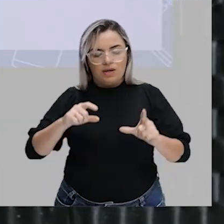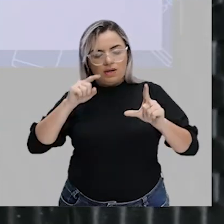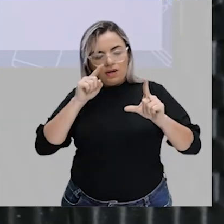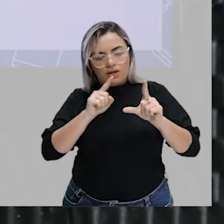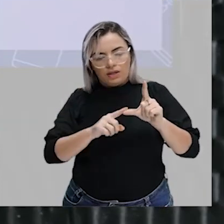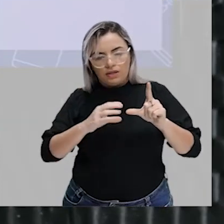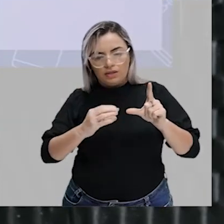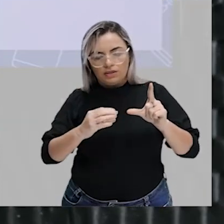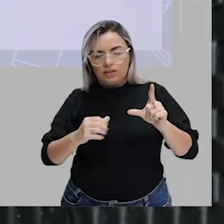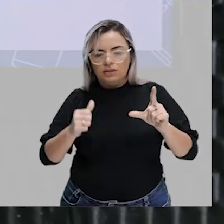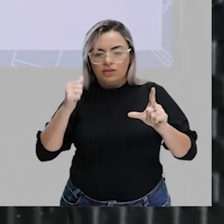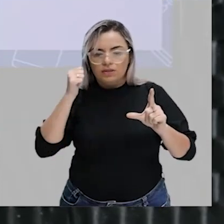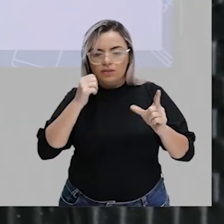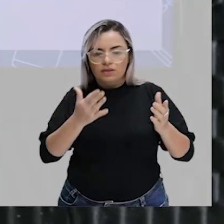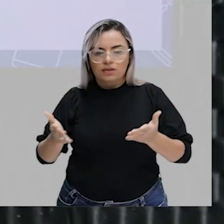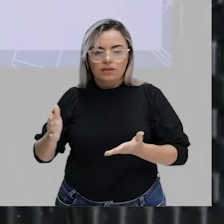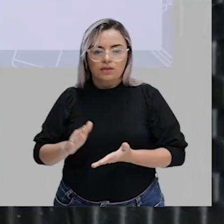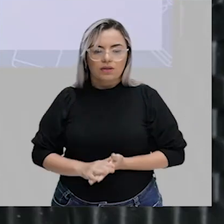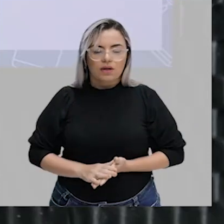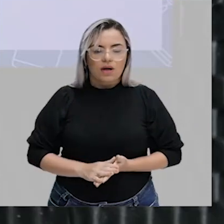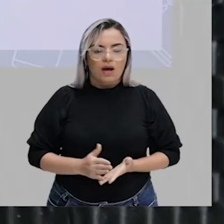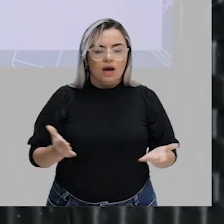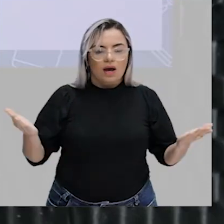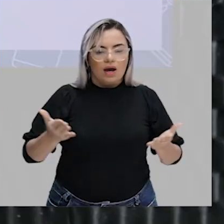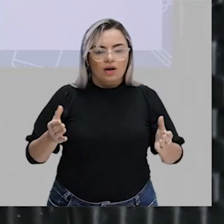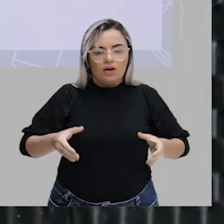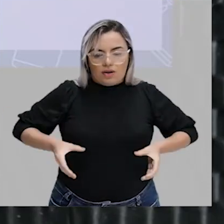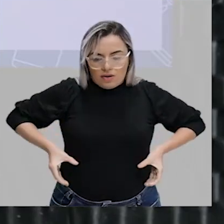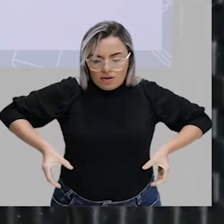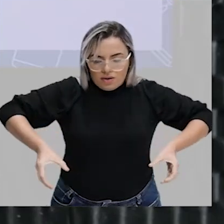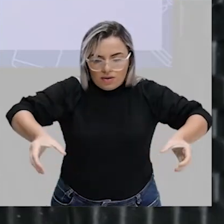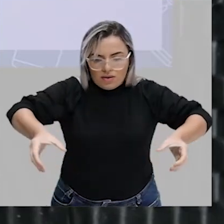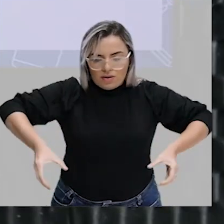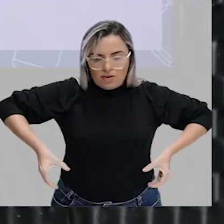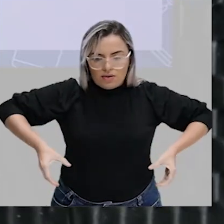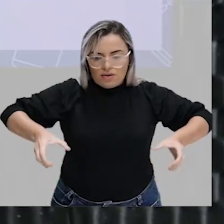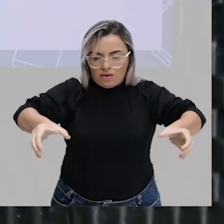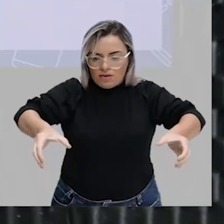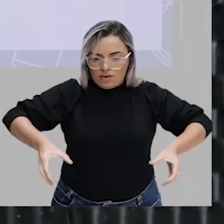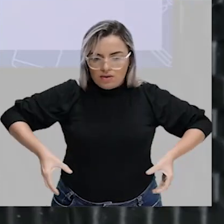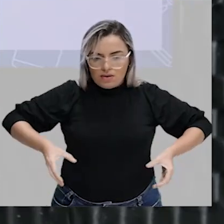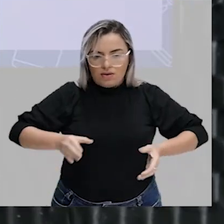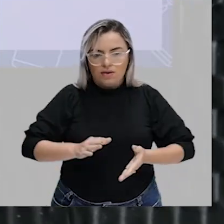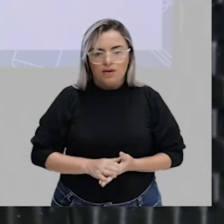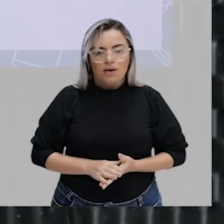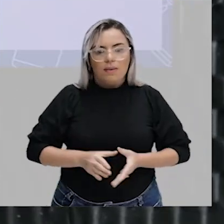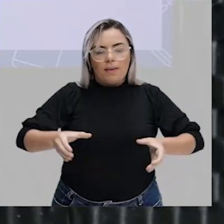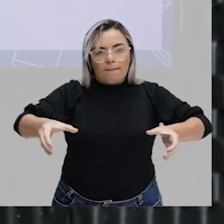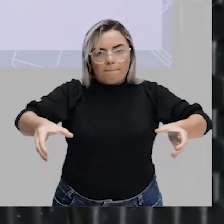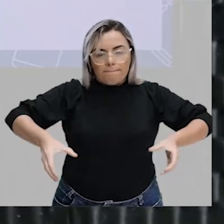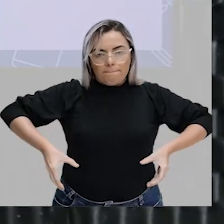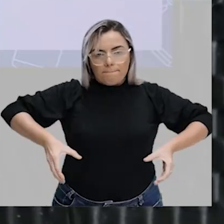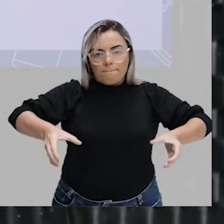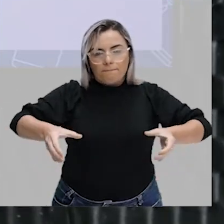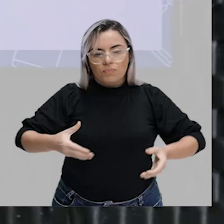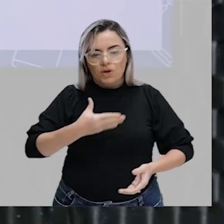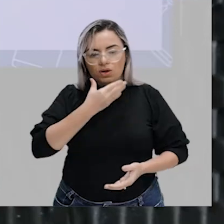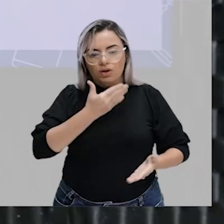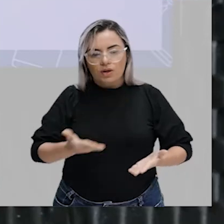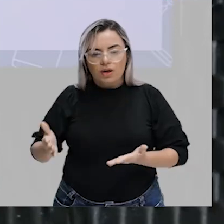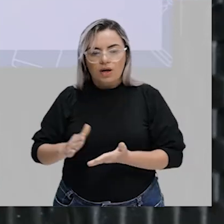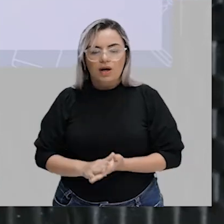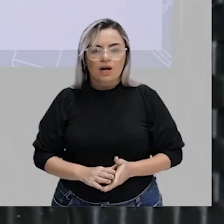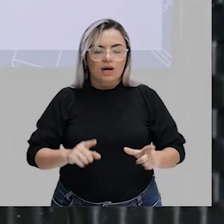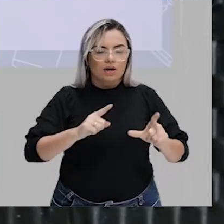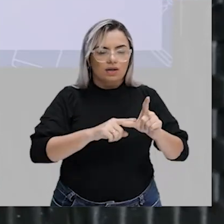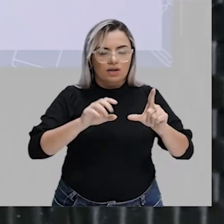Barras paralelas, exclusiva do sexo masculino. As provas de solo, faz parte tanto da apresentação